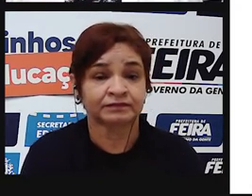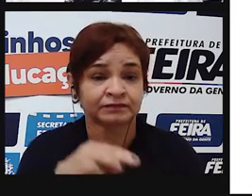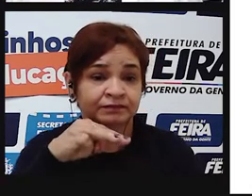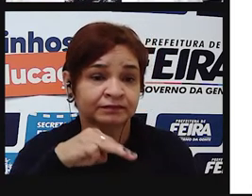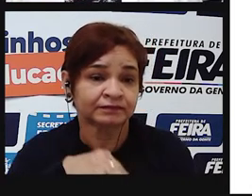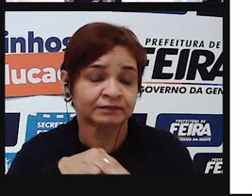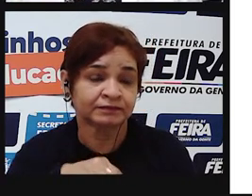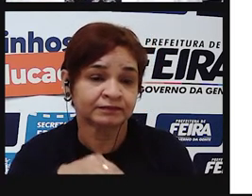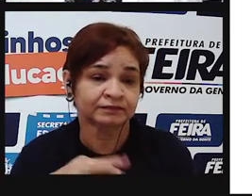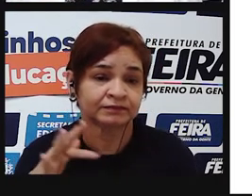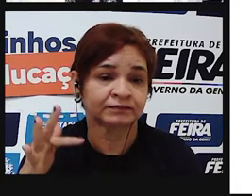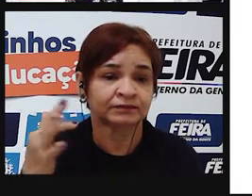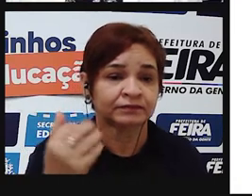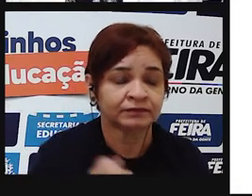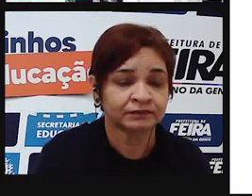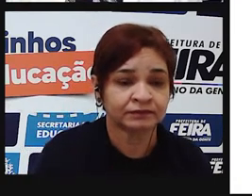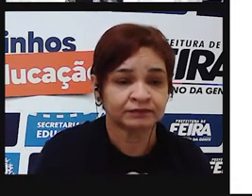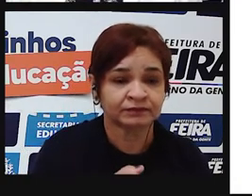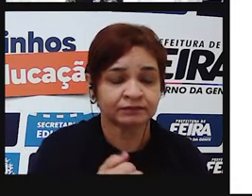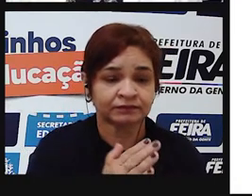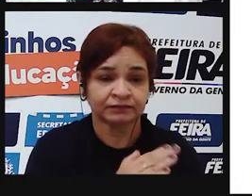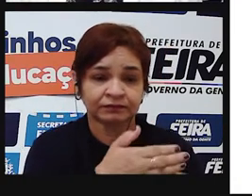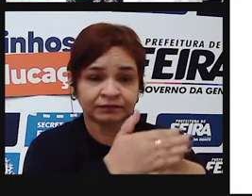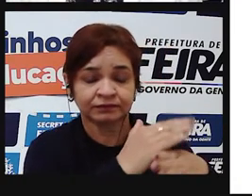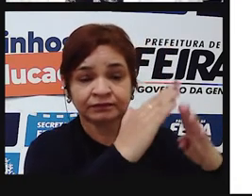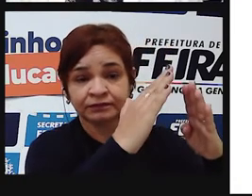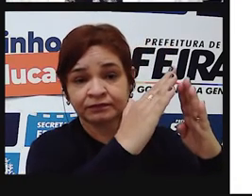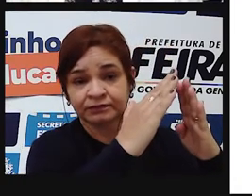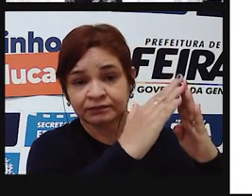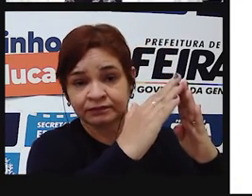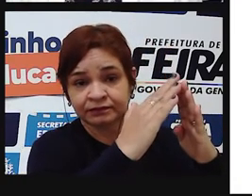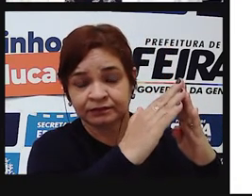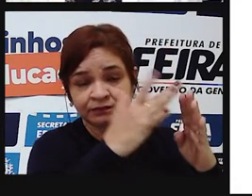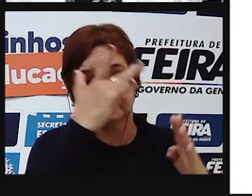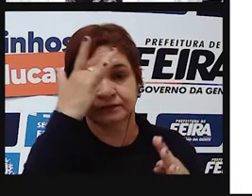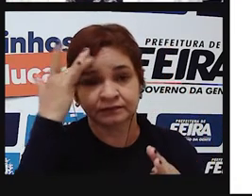Municipalidades de todo mundo constroem casas populares.